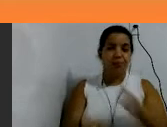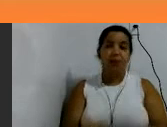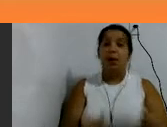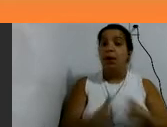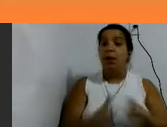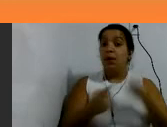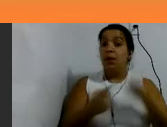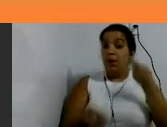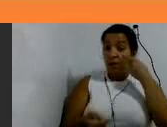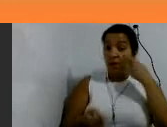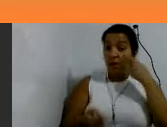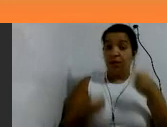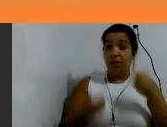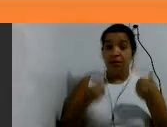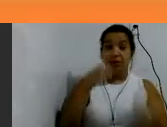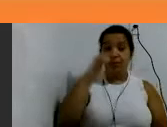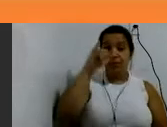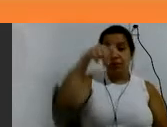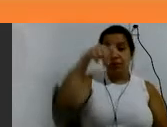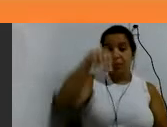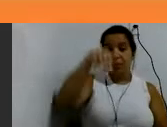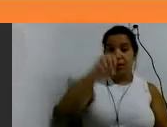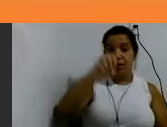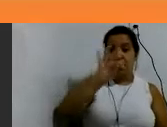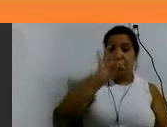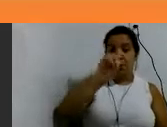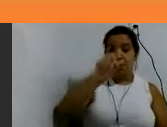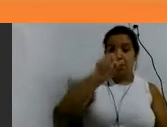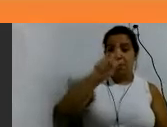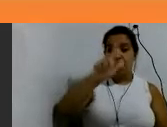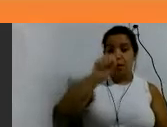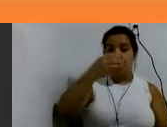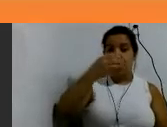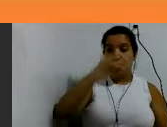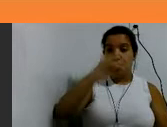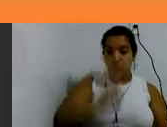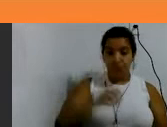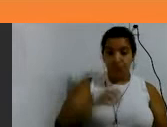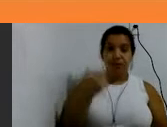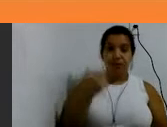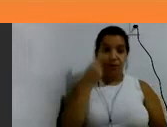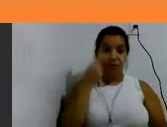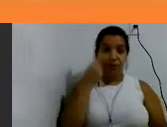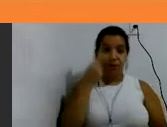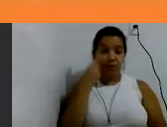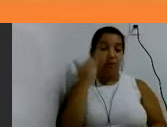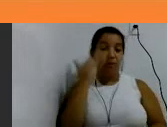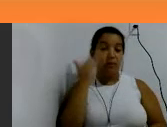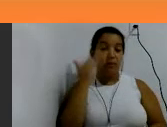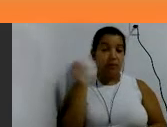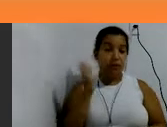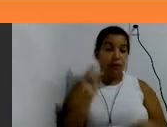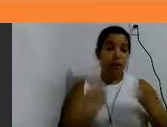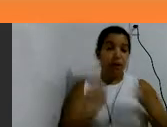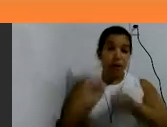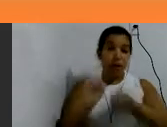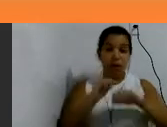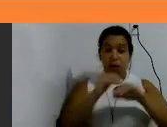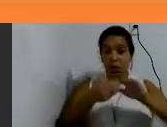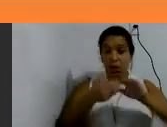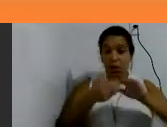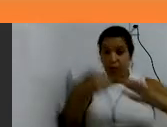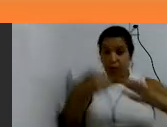gente ver o cinetoplasto, que ele é anterior e ele é justanuclear, a gente sabe que essa aqui é a porção anterior. Então,